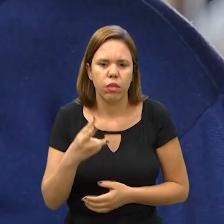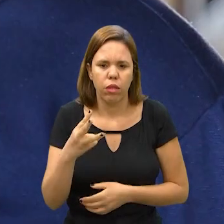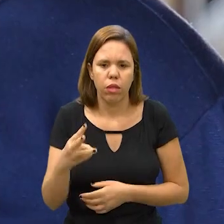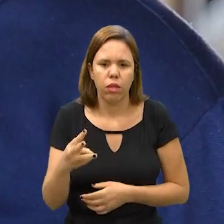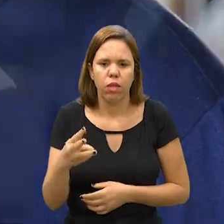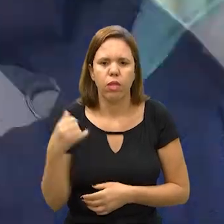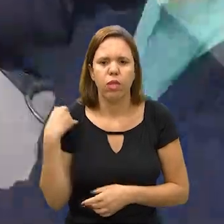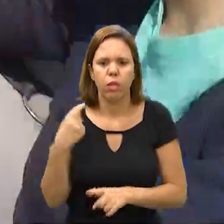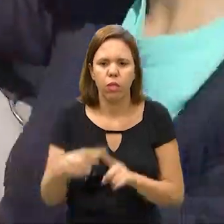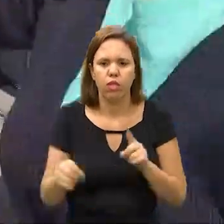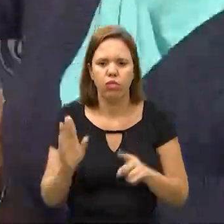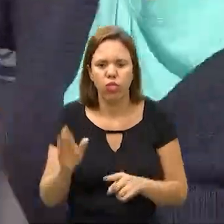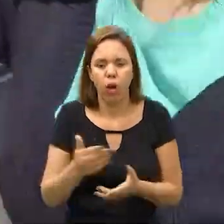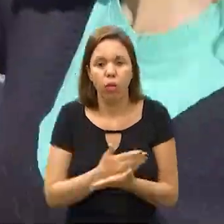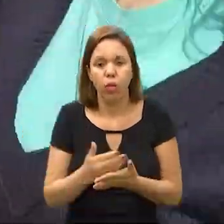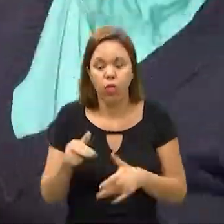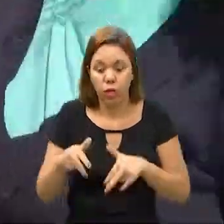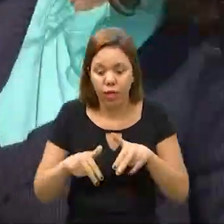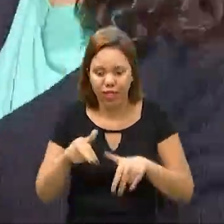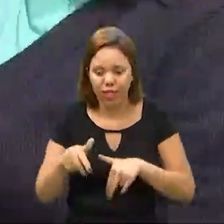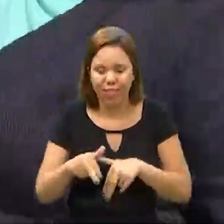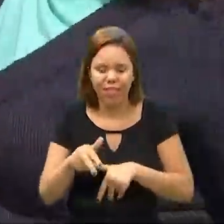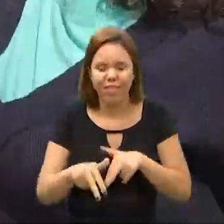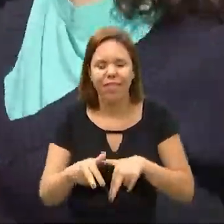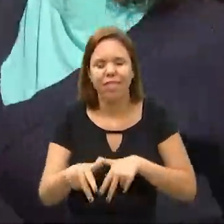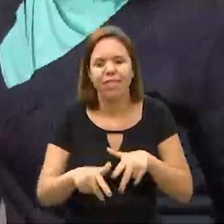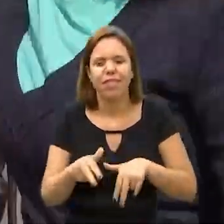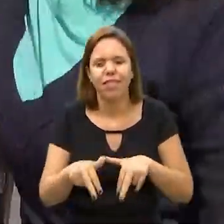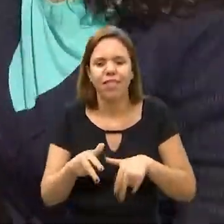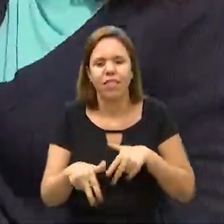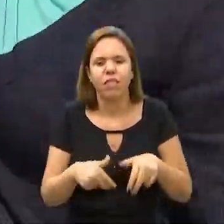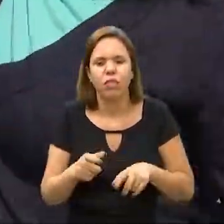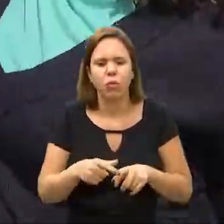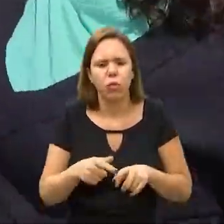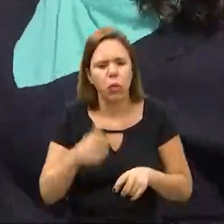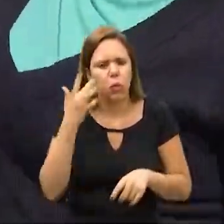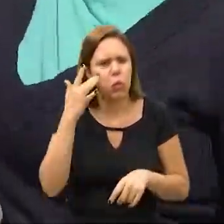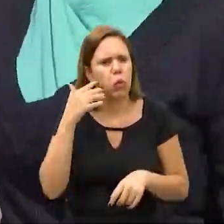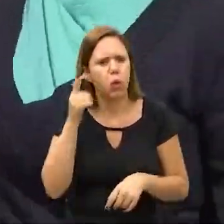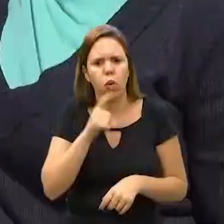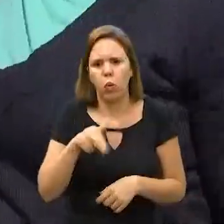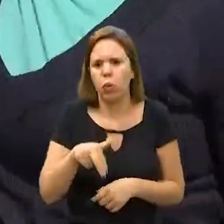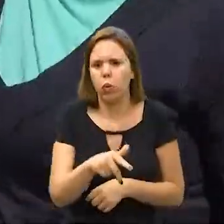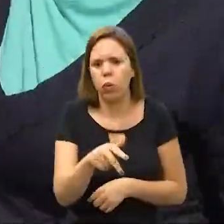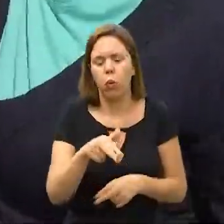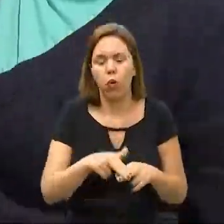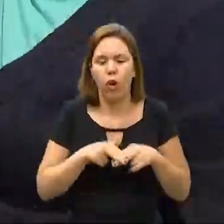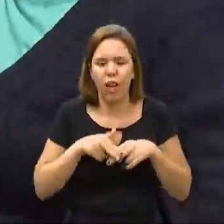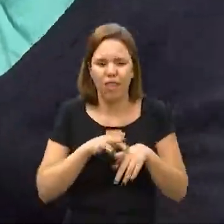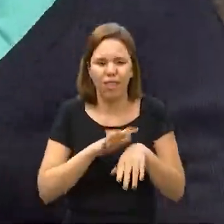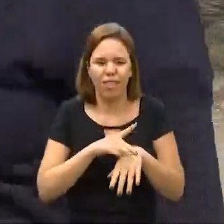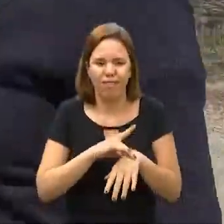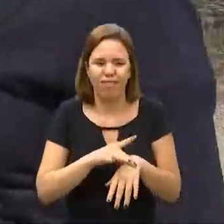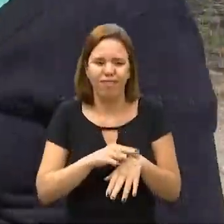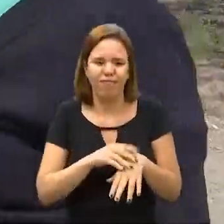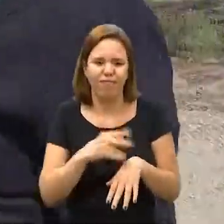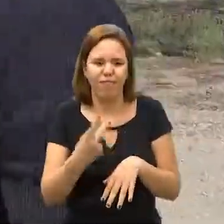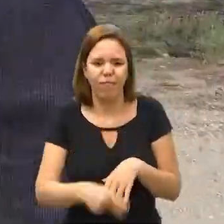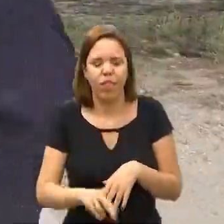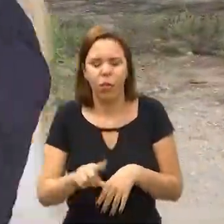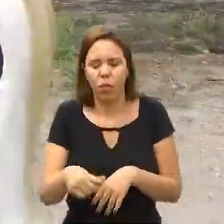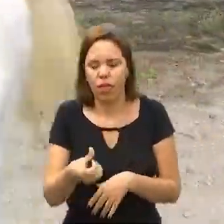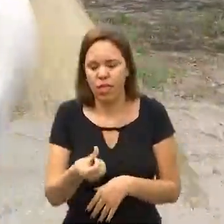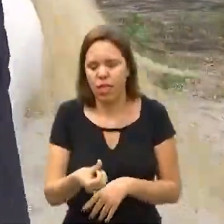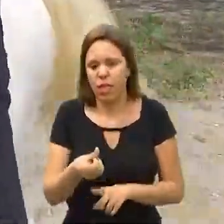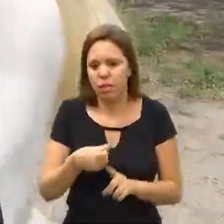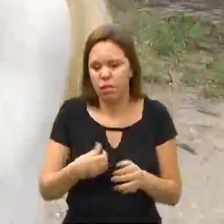e meio, a Júlia começou a andar, porque os médicos achavam que ela não ia andar por causa da hipotonia dela. Com 6